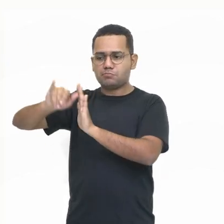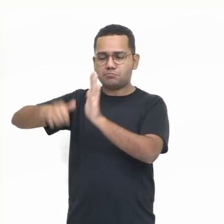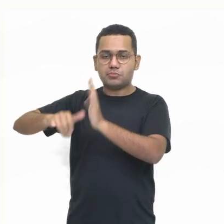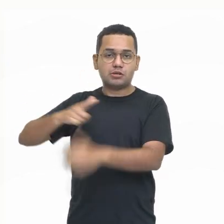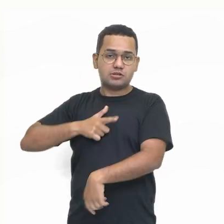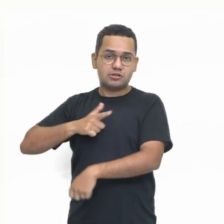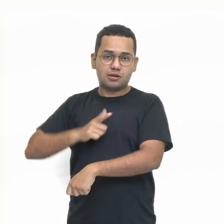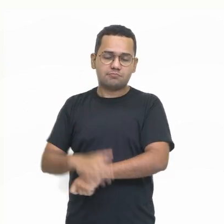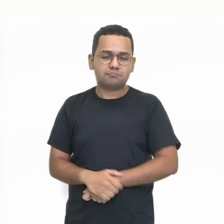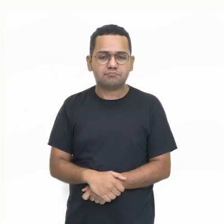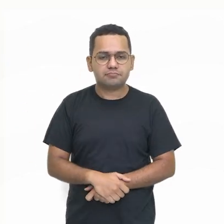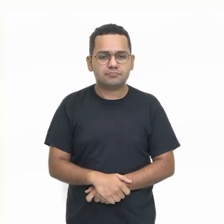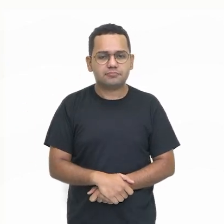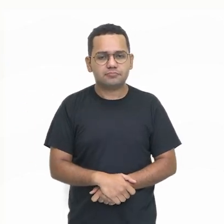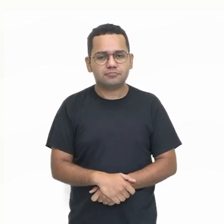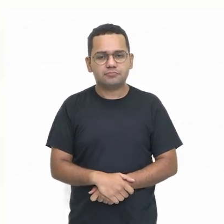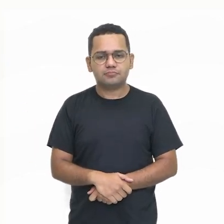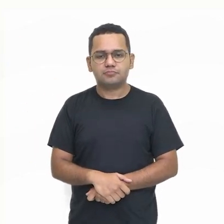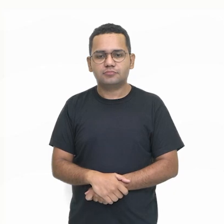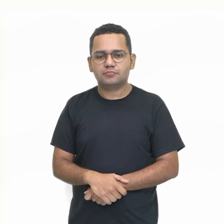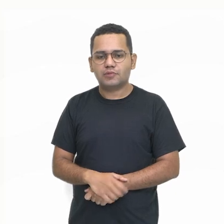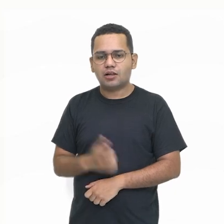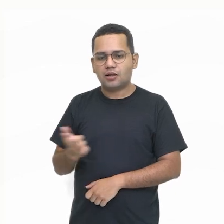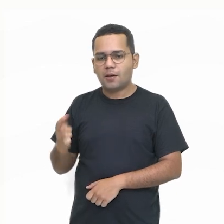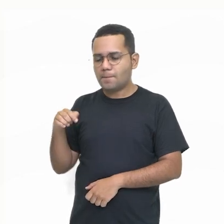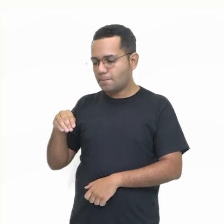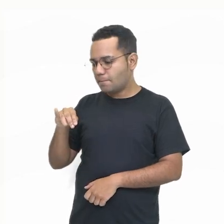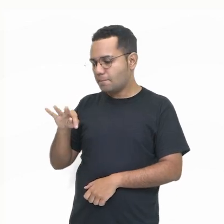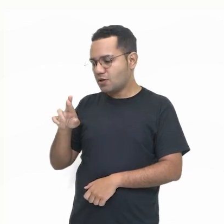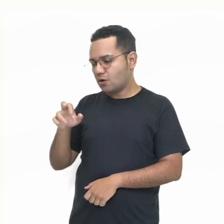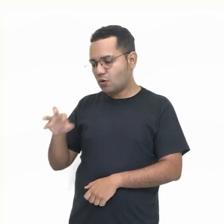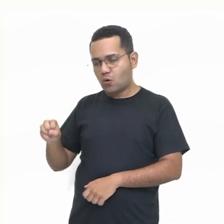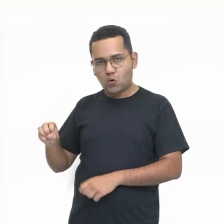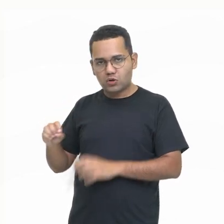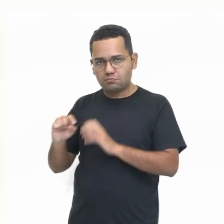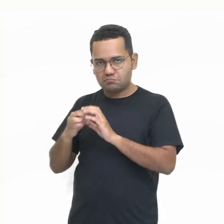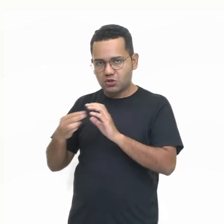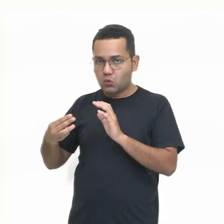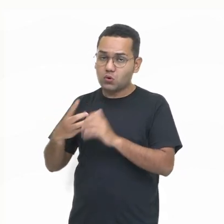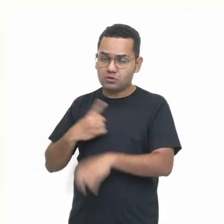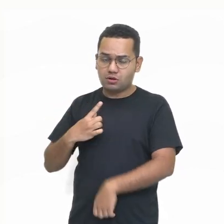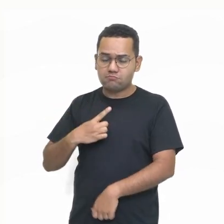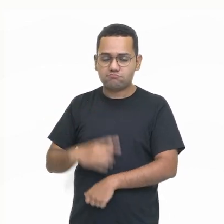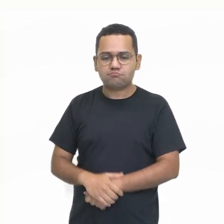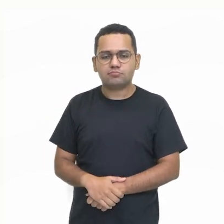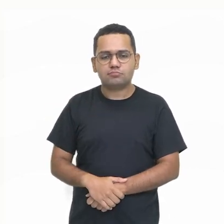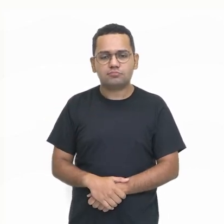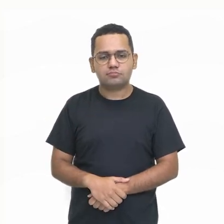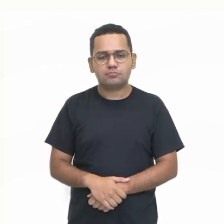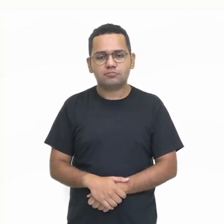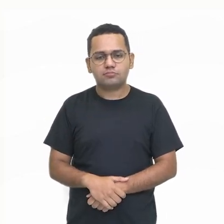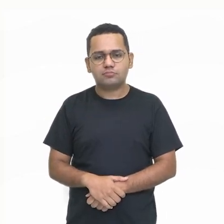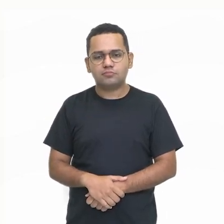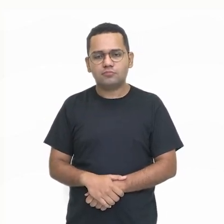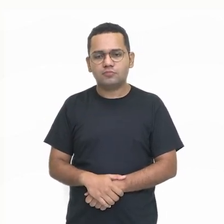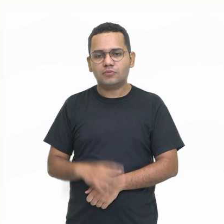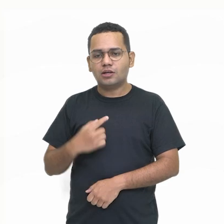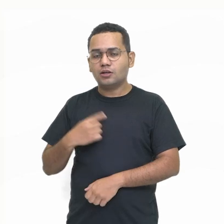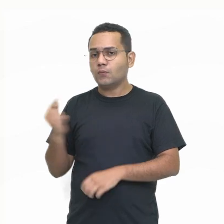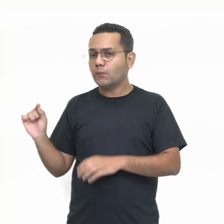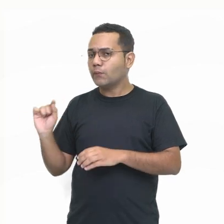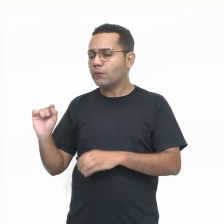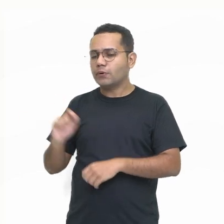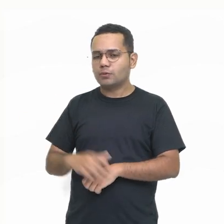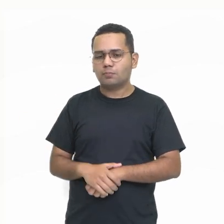célula vegetal, nós também temos mitocôndria, como pode ser observado aqui, e também na célula vegetal nós temos